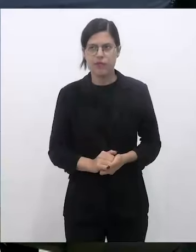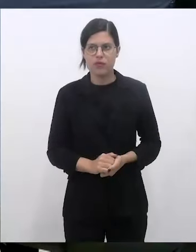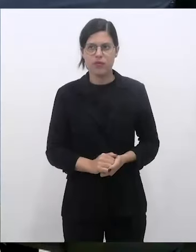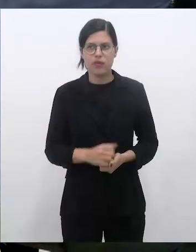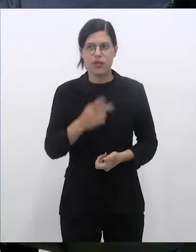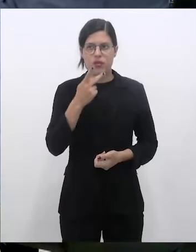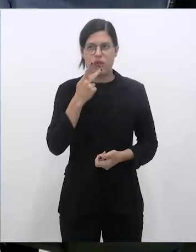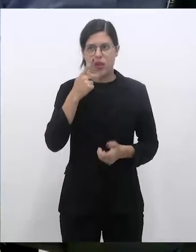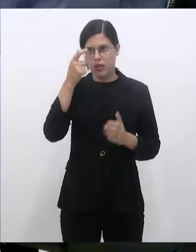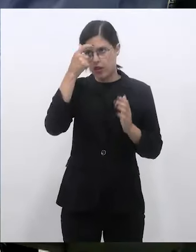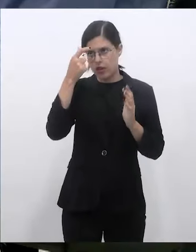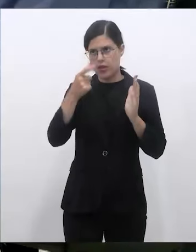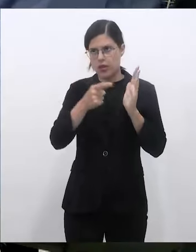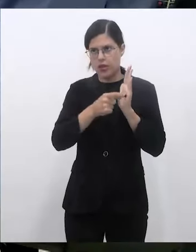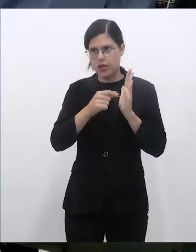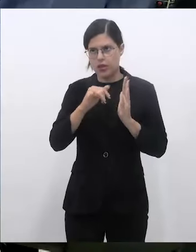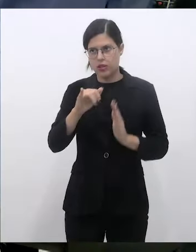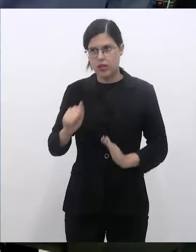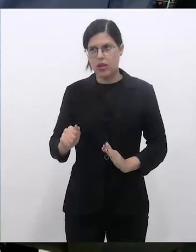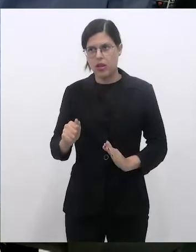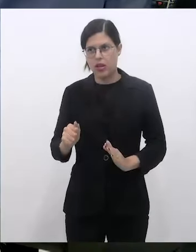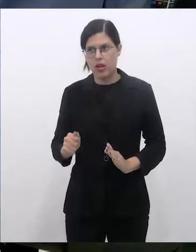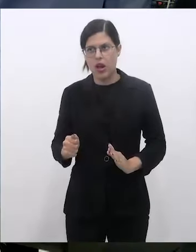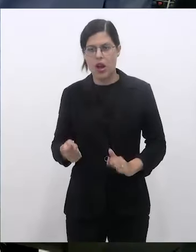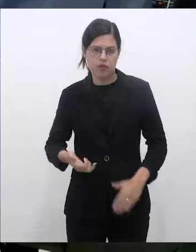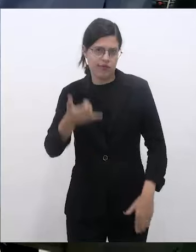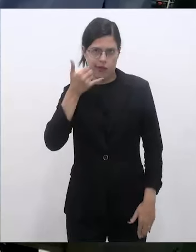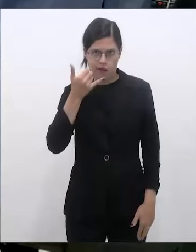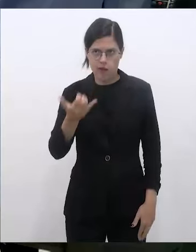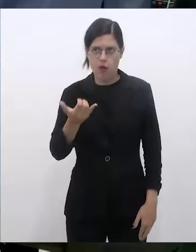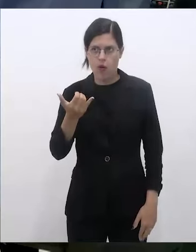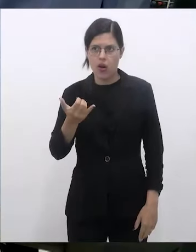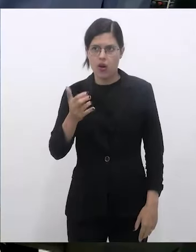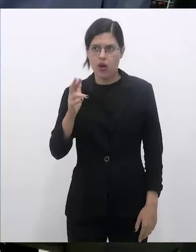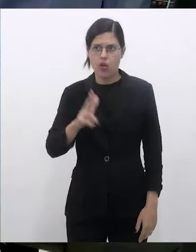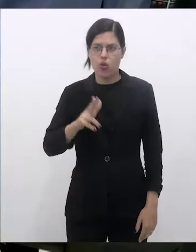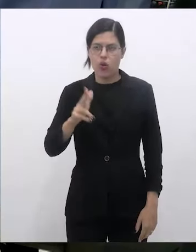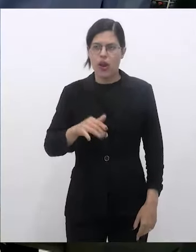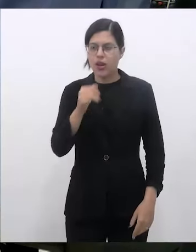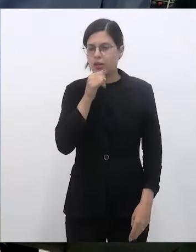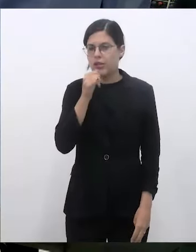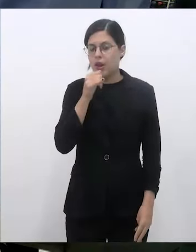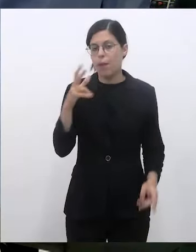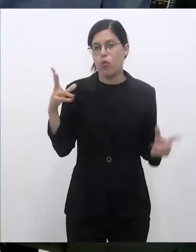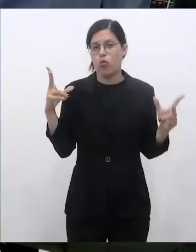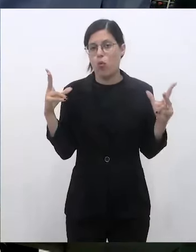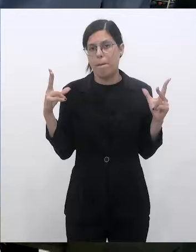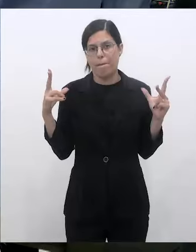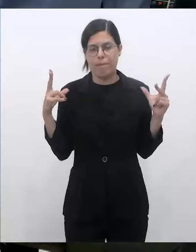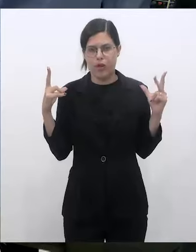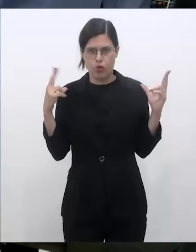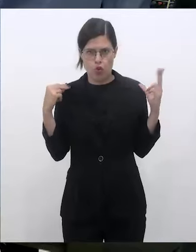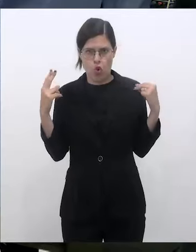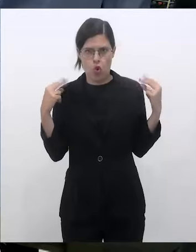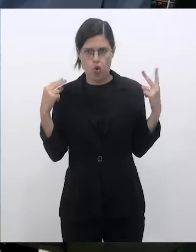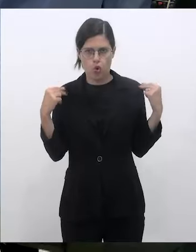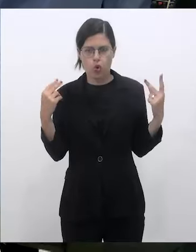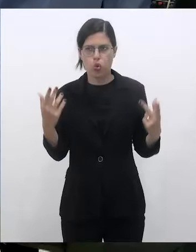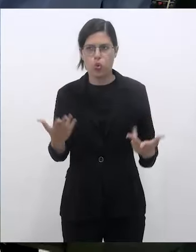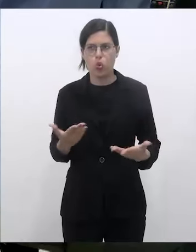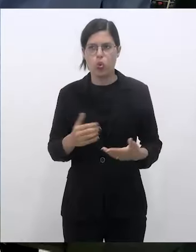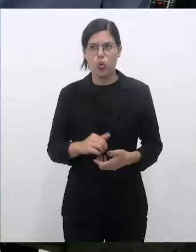gente fala dessa IA, é essa IA que está sendo usada à mão das pessoas. Não é a IA do piloto automático, por exemplo, que hoje um